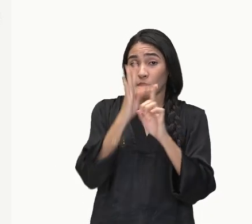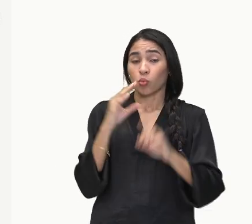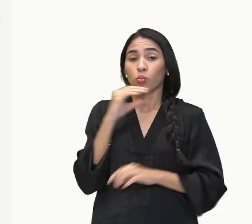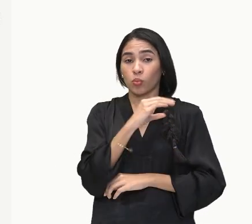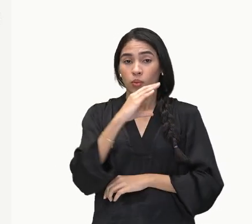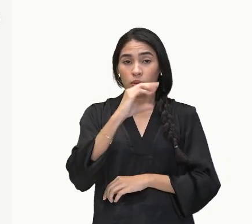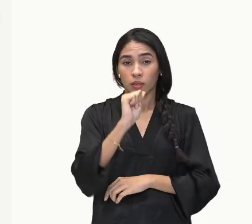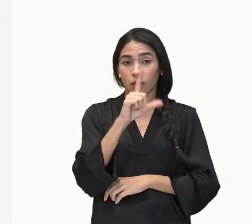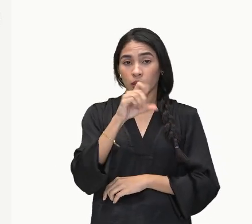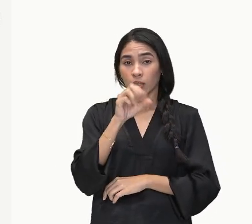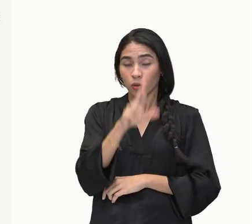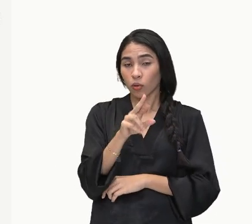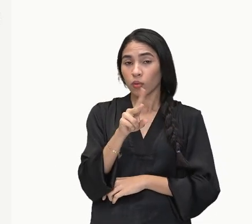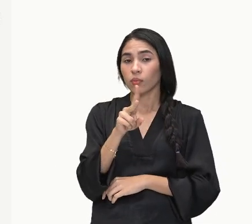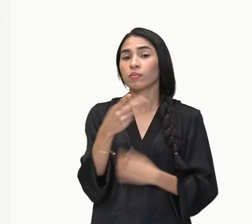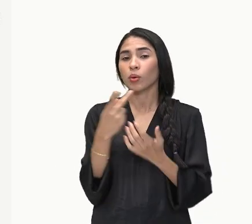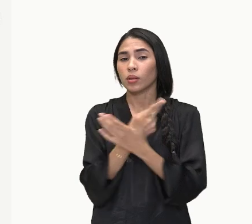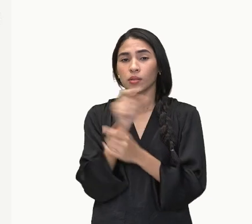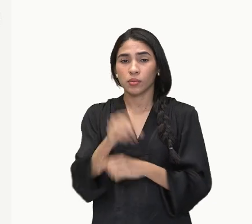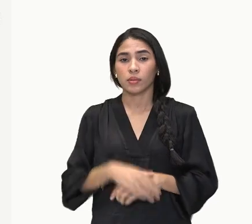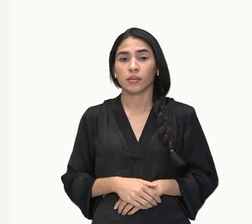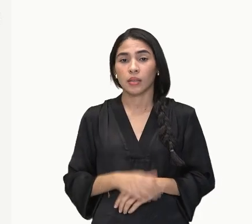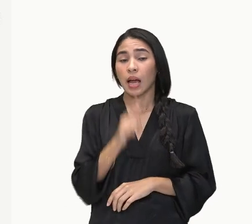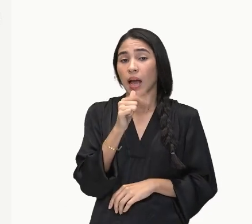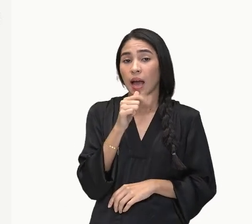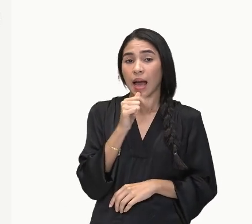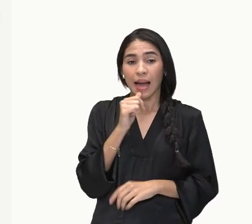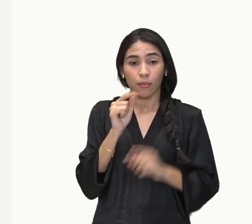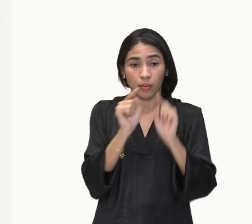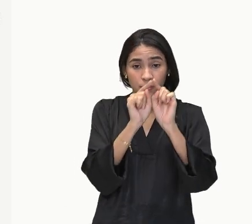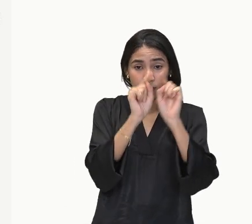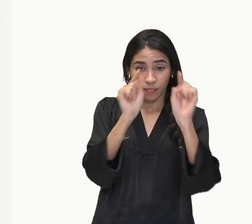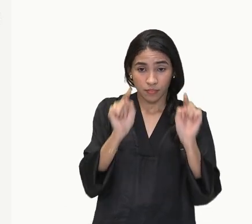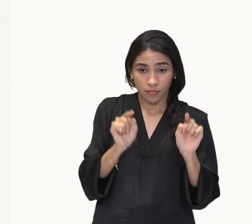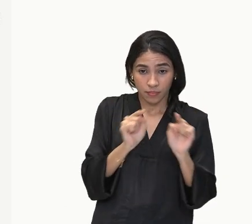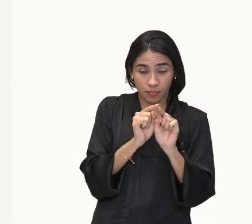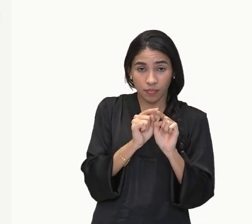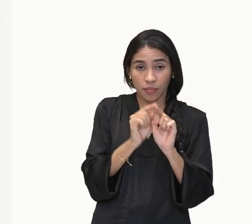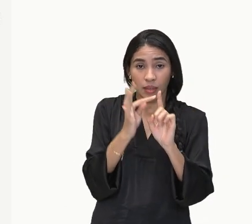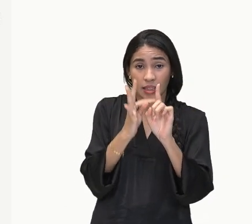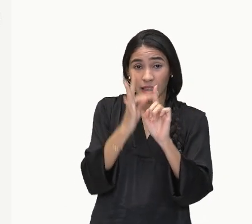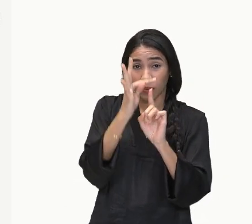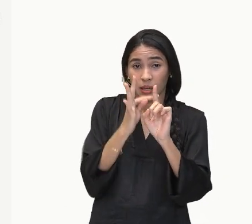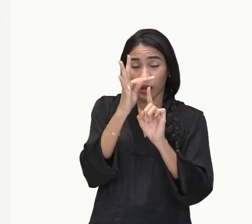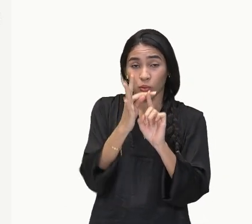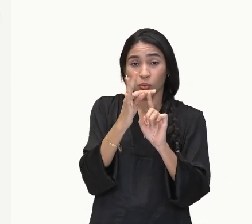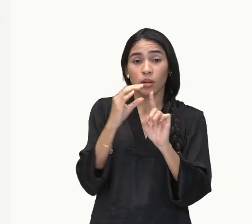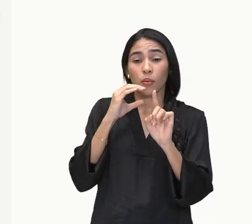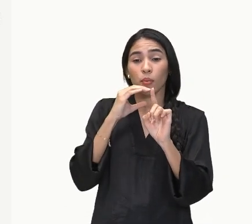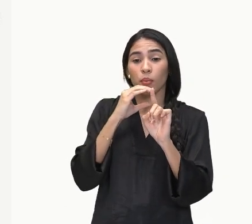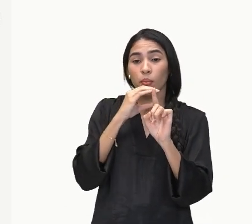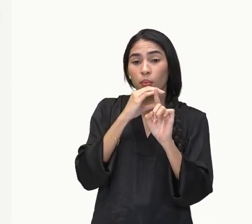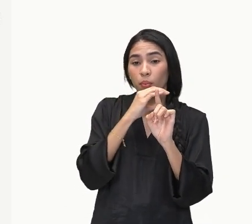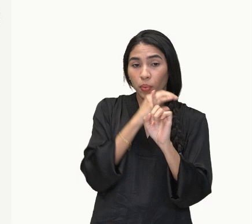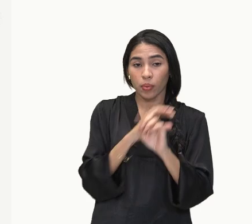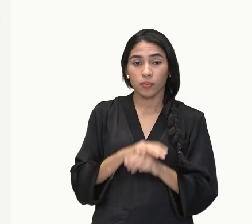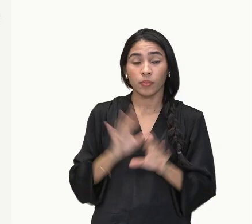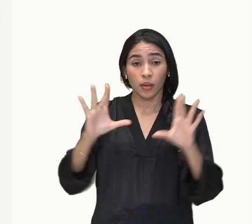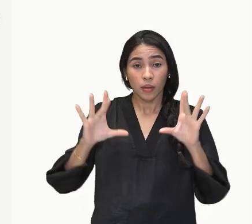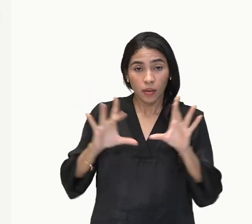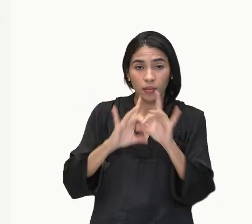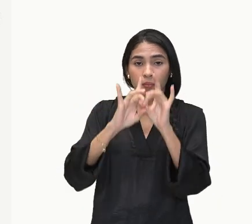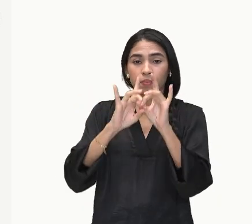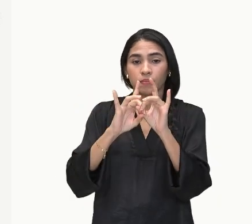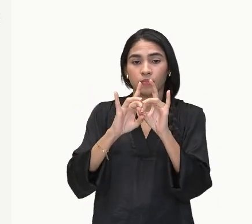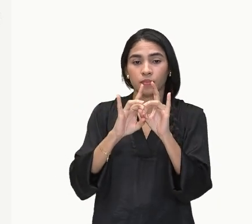acontecer? A água que está aqui nesse outro reservatório, ela vai esquentar. Né? Observem que existe uma ligação entre